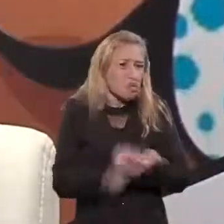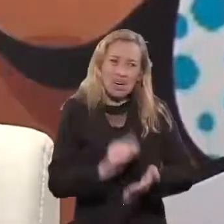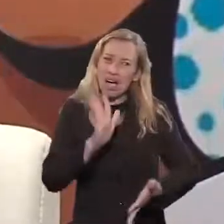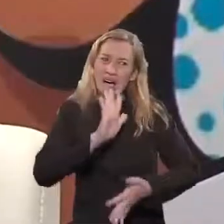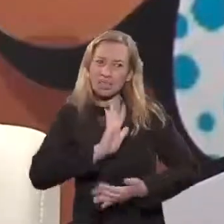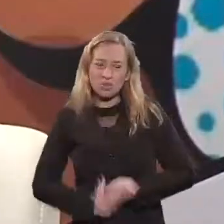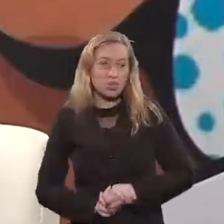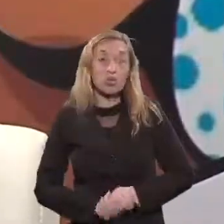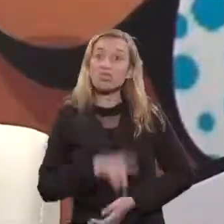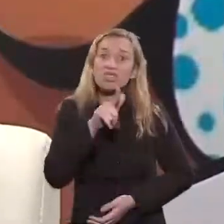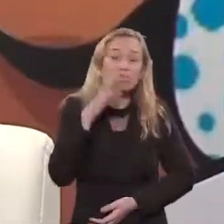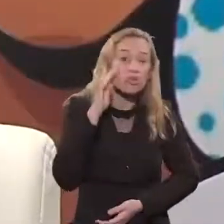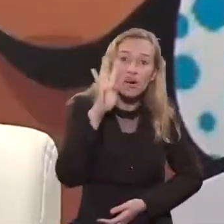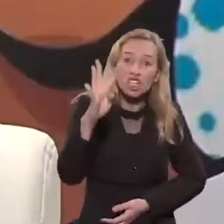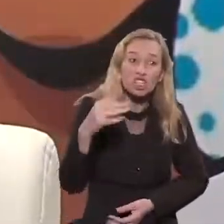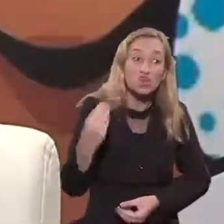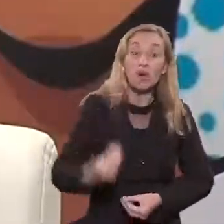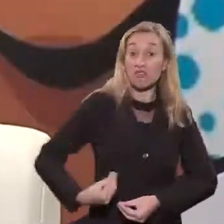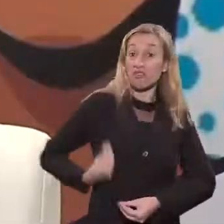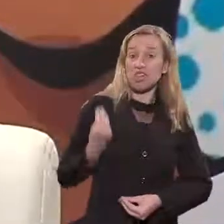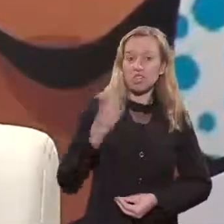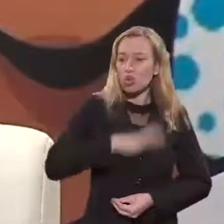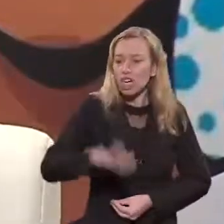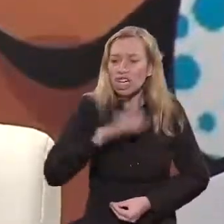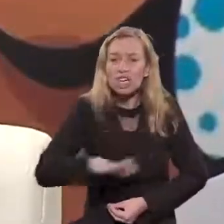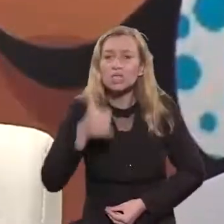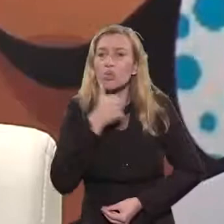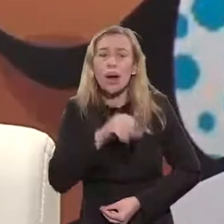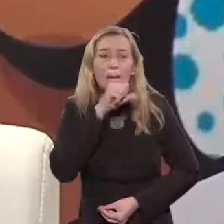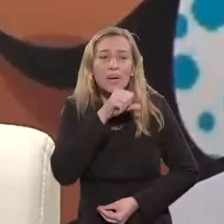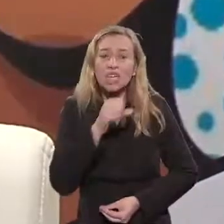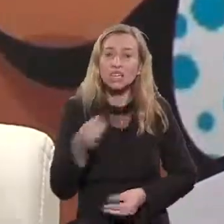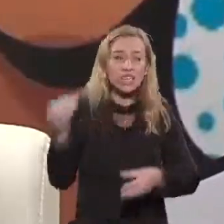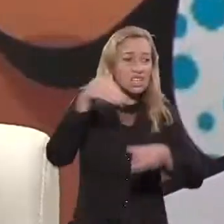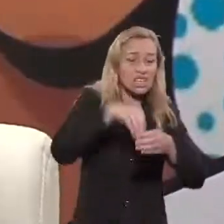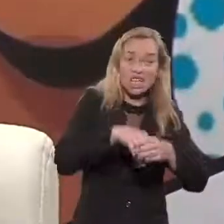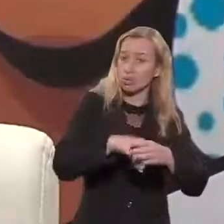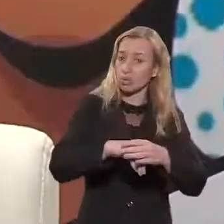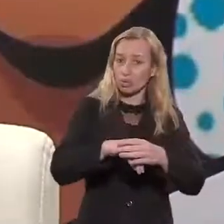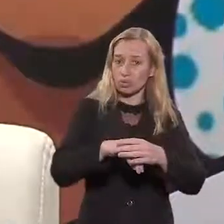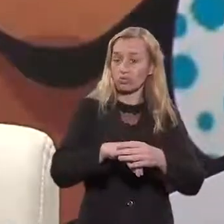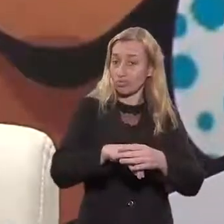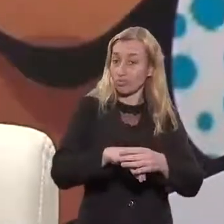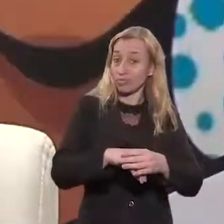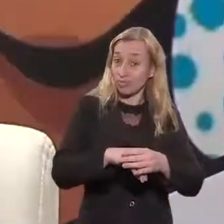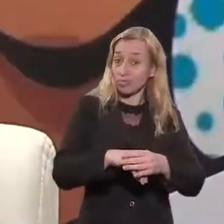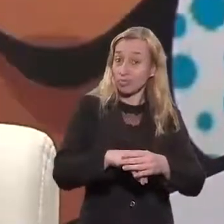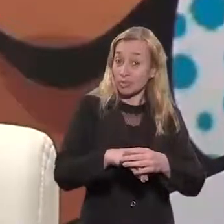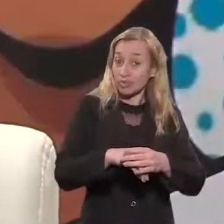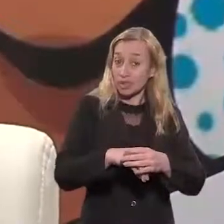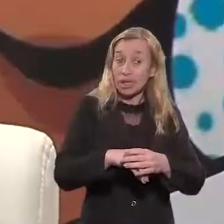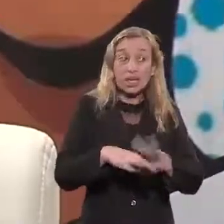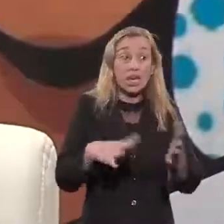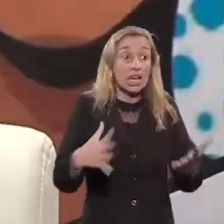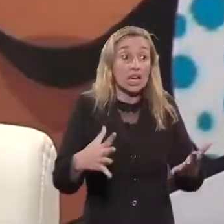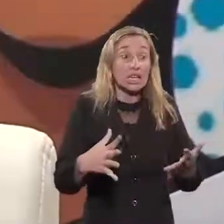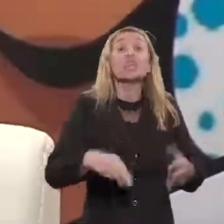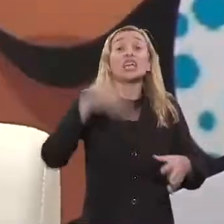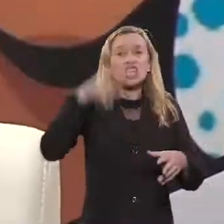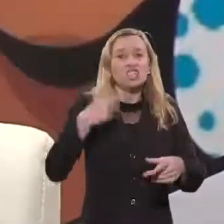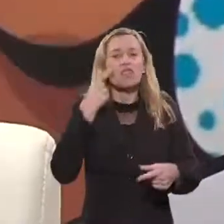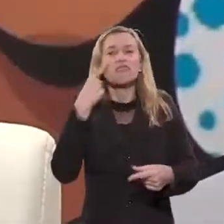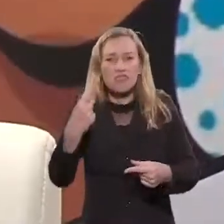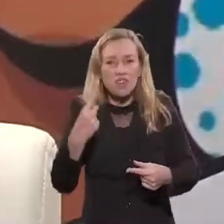vida de uma mãe, de uma criança que está dentro do espectro. Então... quem